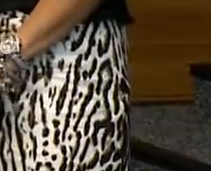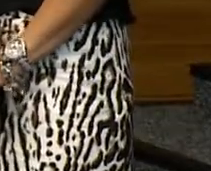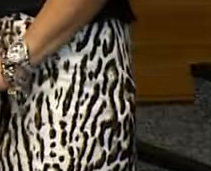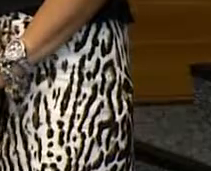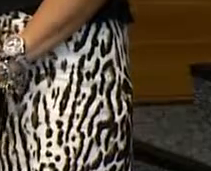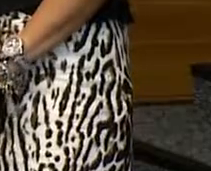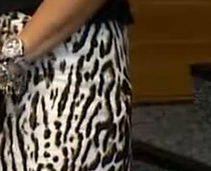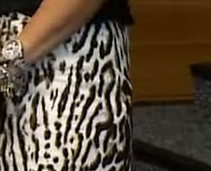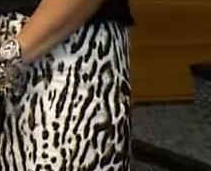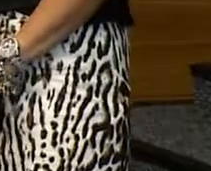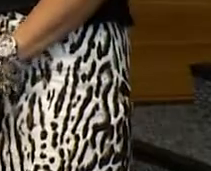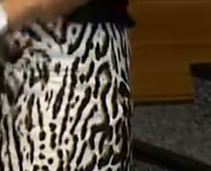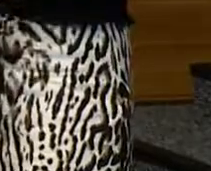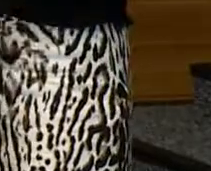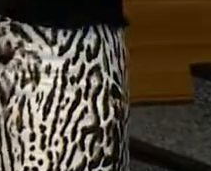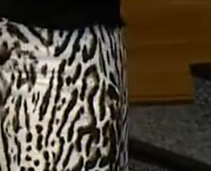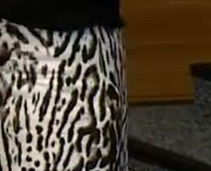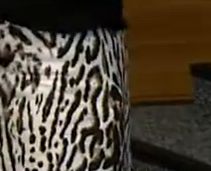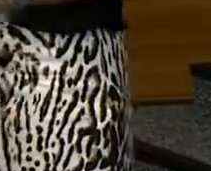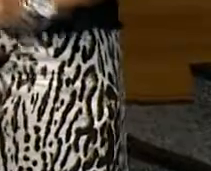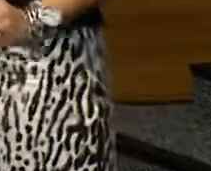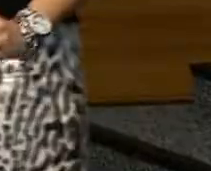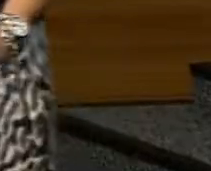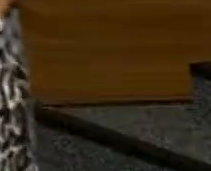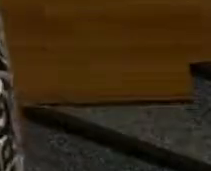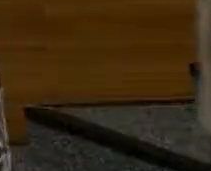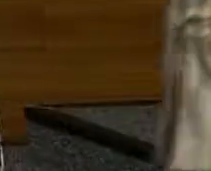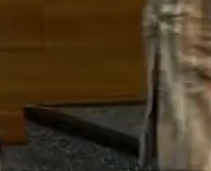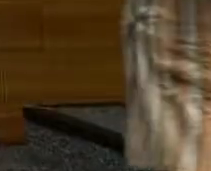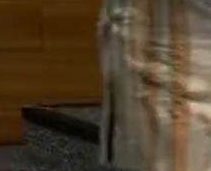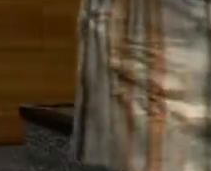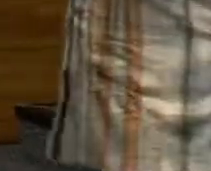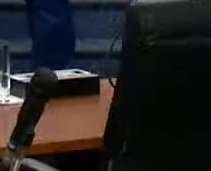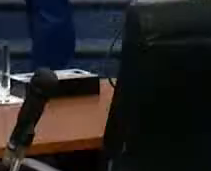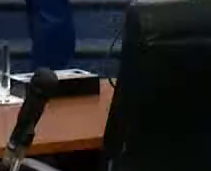Educadoras. Parabéns, Márcia. Tá bom?